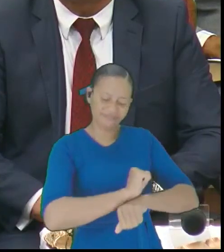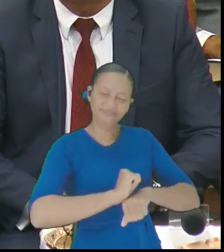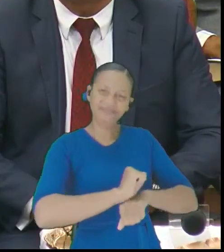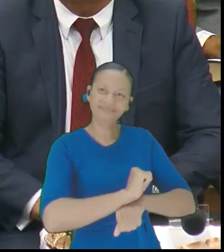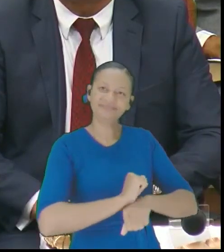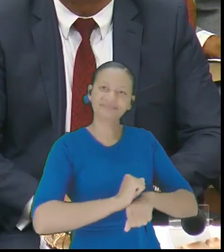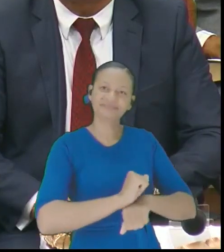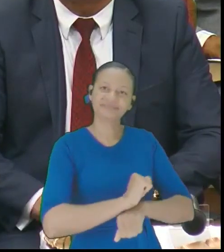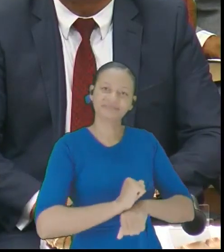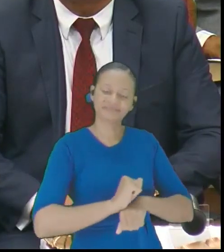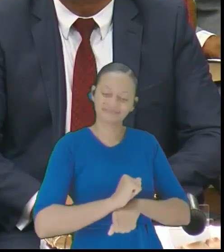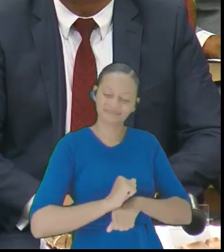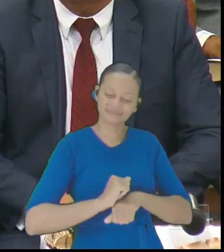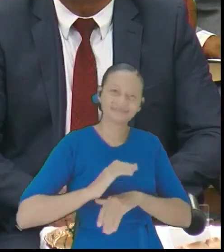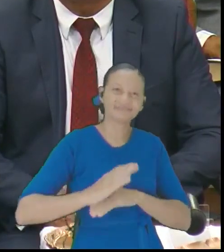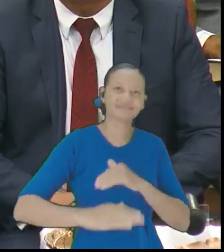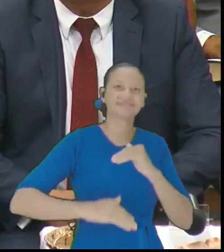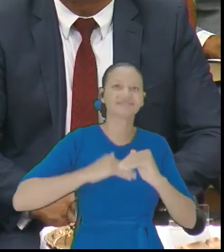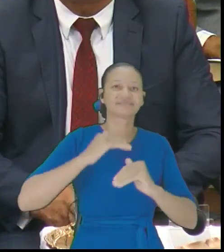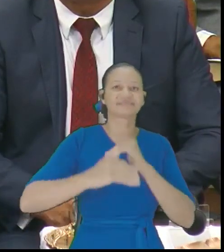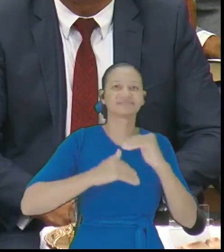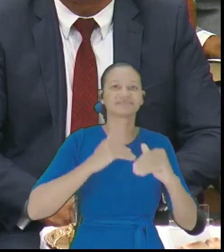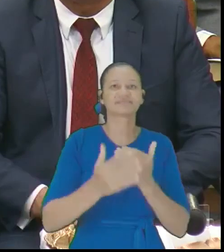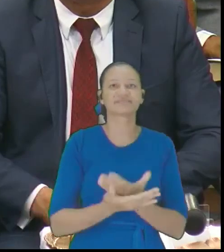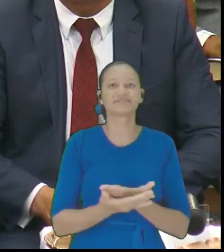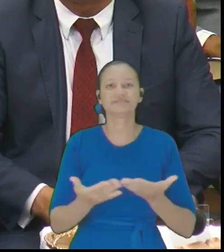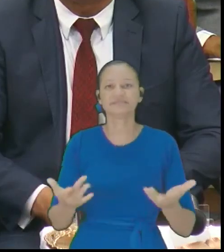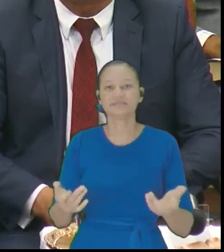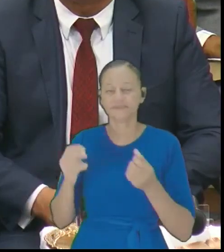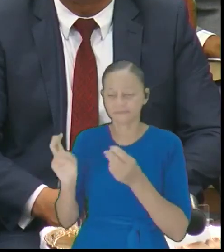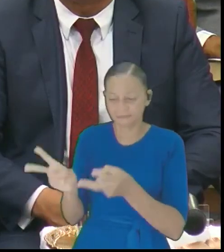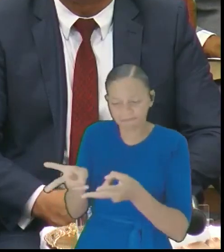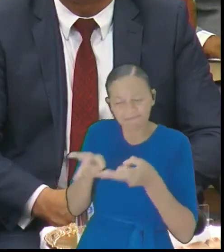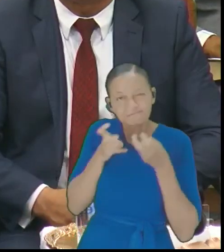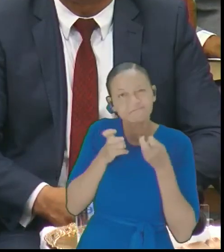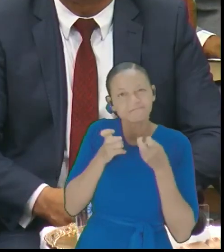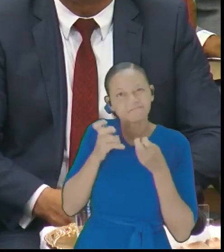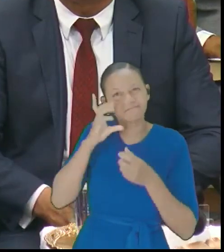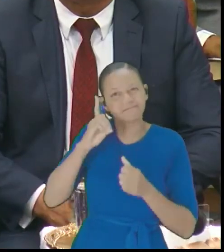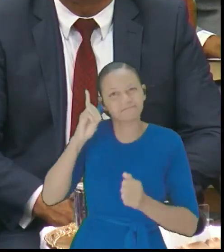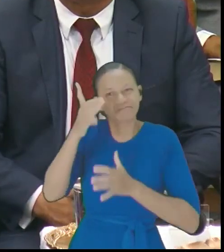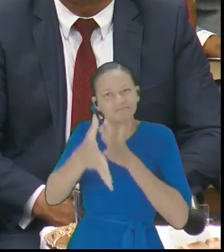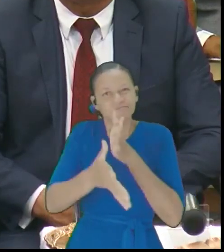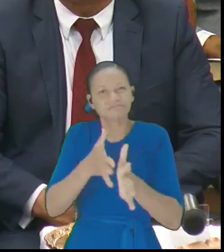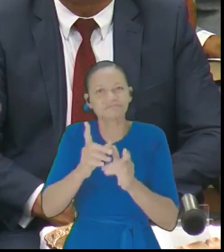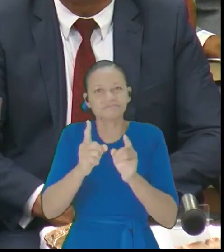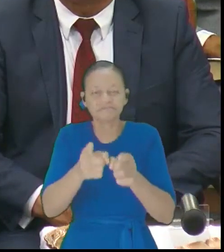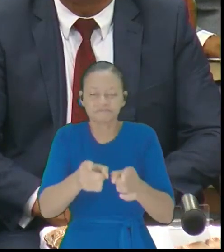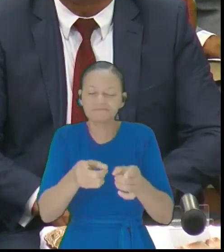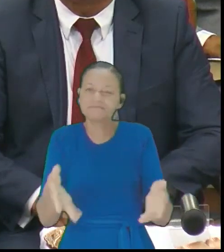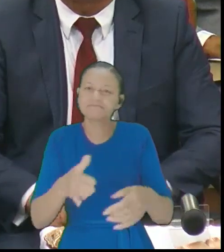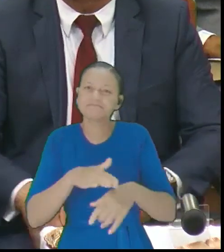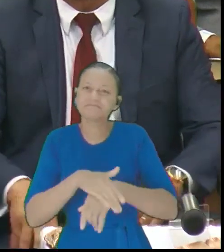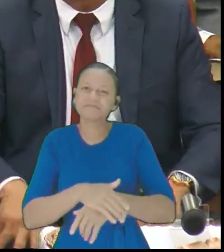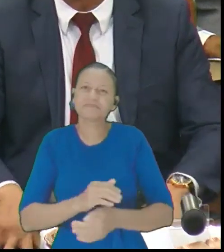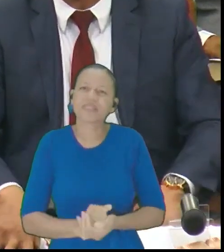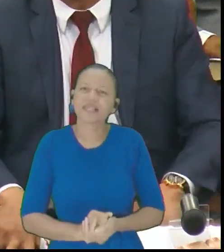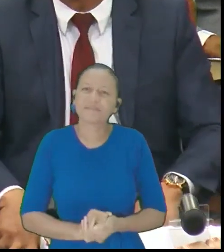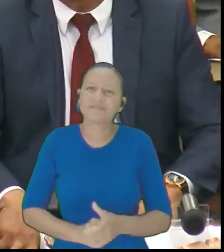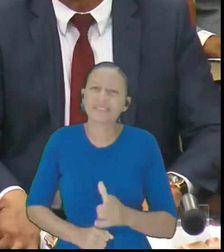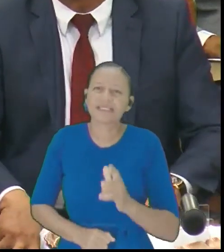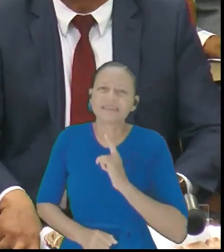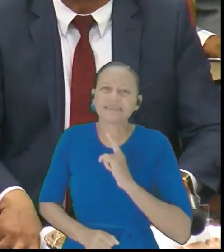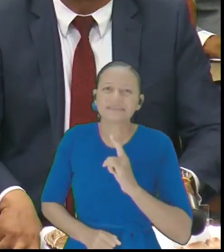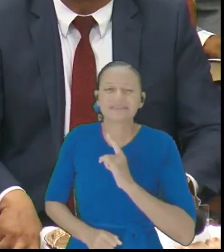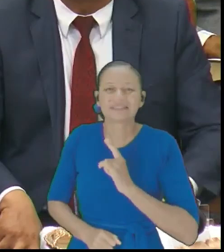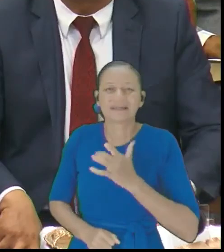Abraão, ele prospera. Escute o que Deus vai dizer a você nessa noite. Há pessoas que nunca